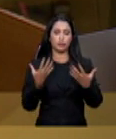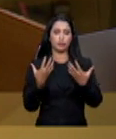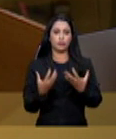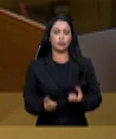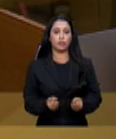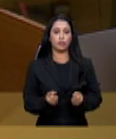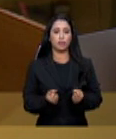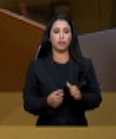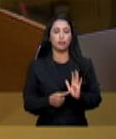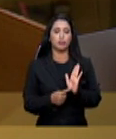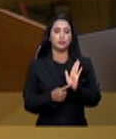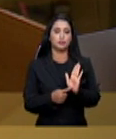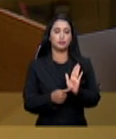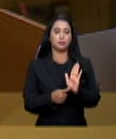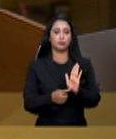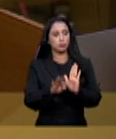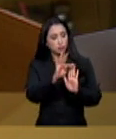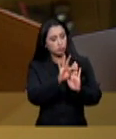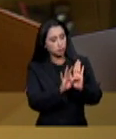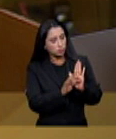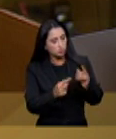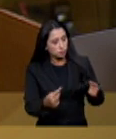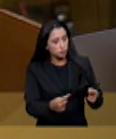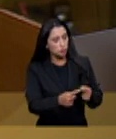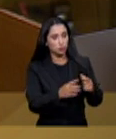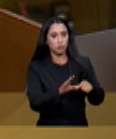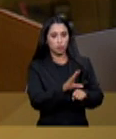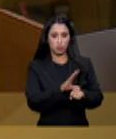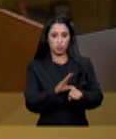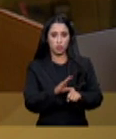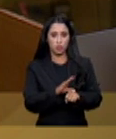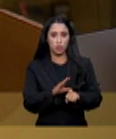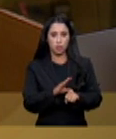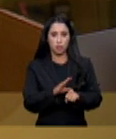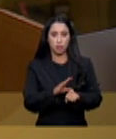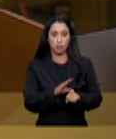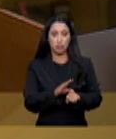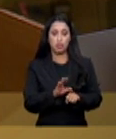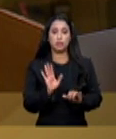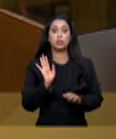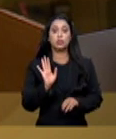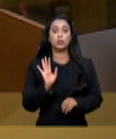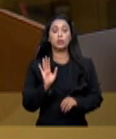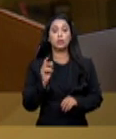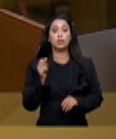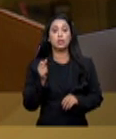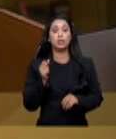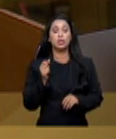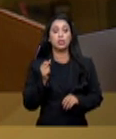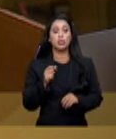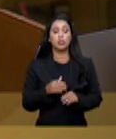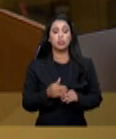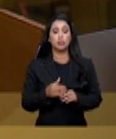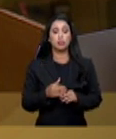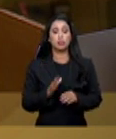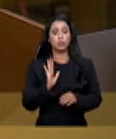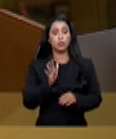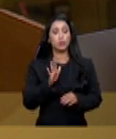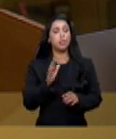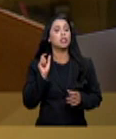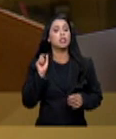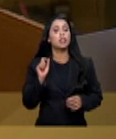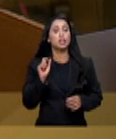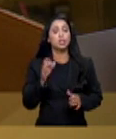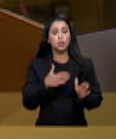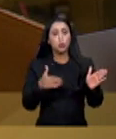a expressão interpretação conforme a Constituição no sentido de obter dicto, no sentido de